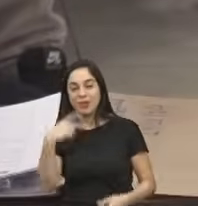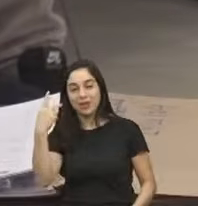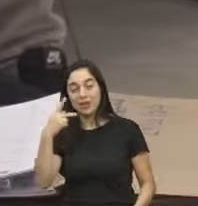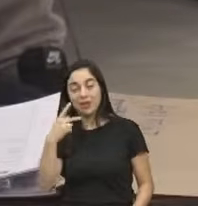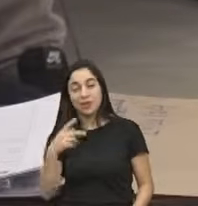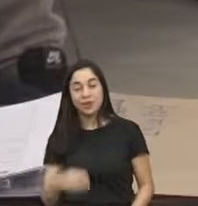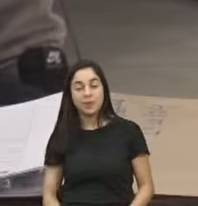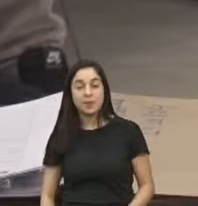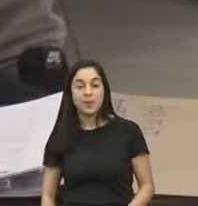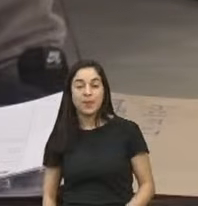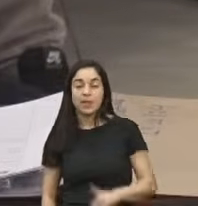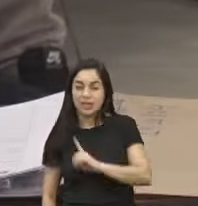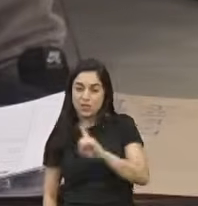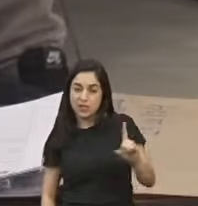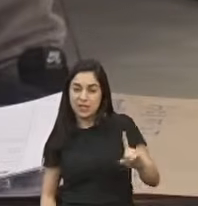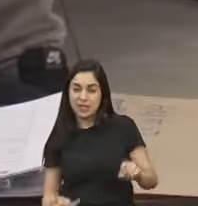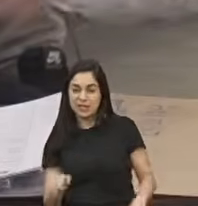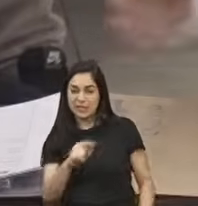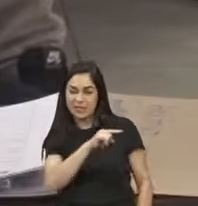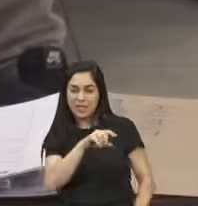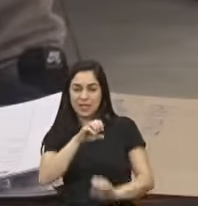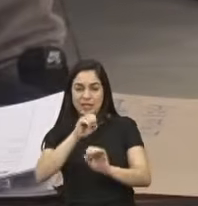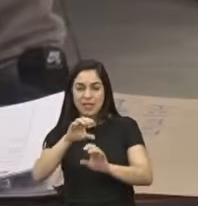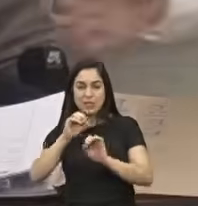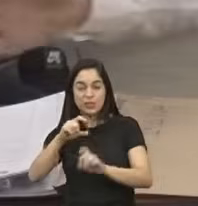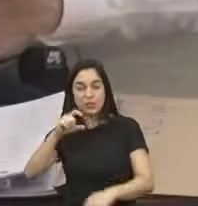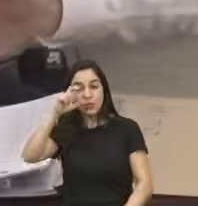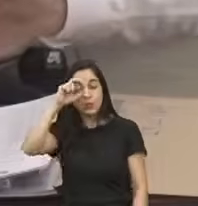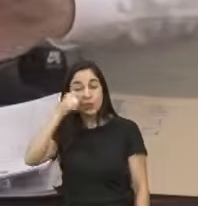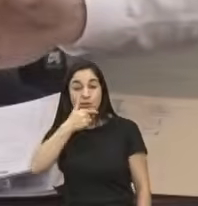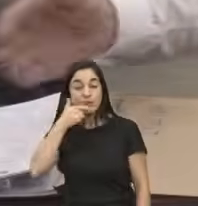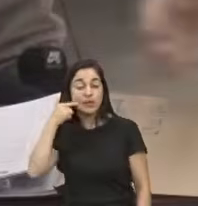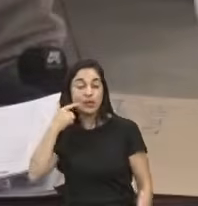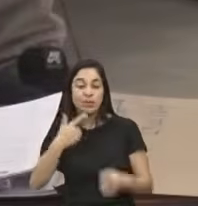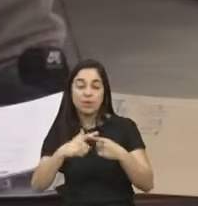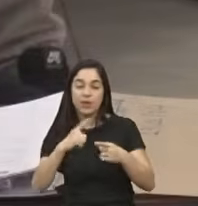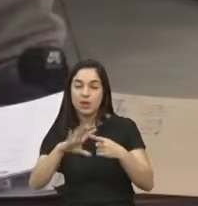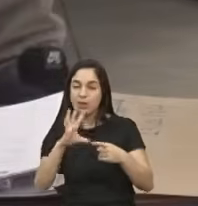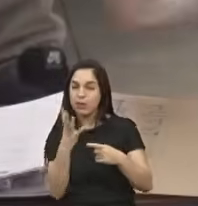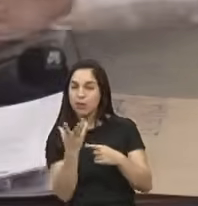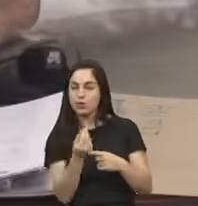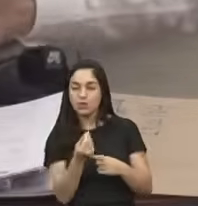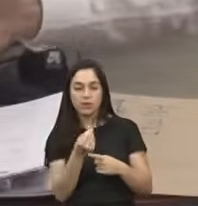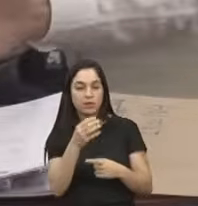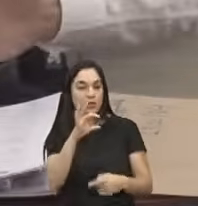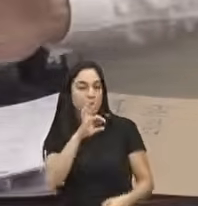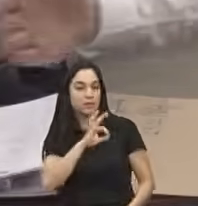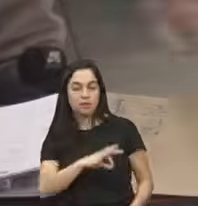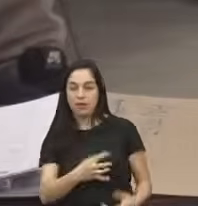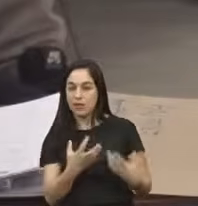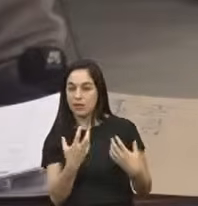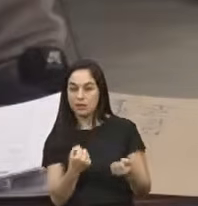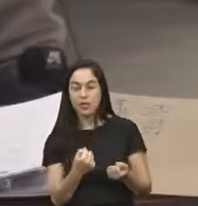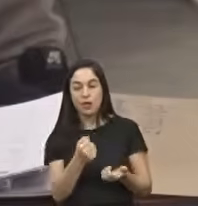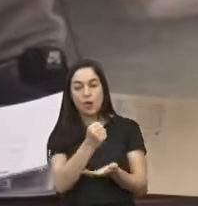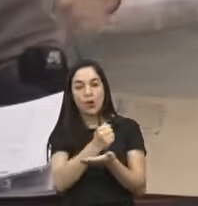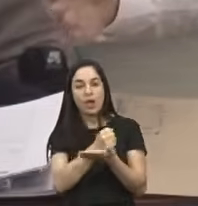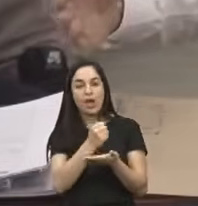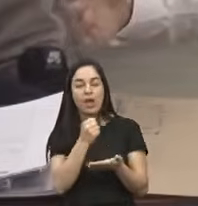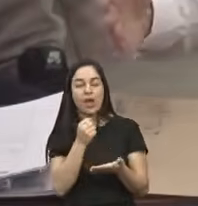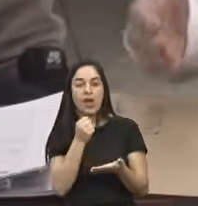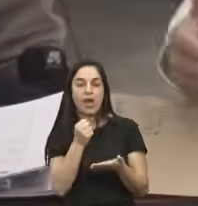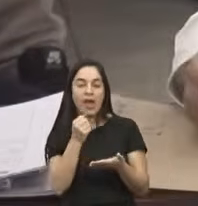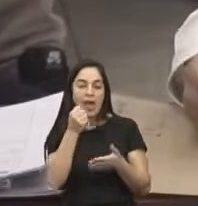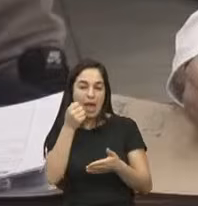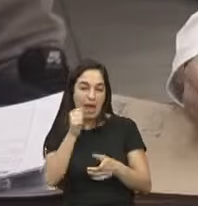se ele deu essa aula para o Celso, porque os artistas não estão recebendo. Os contratos de aluguéis não estão sendo pagos. Está cortando a